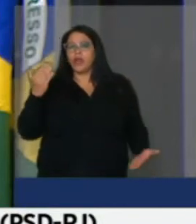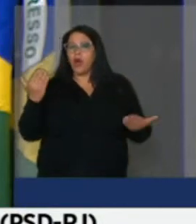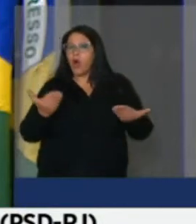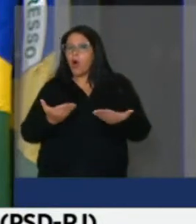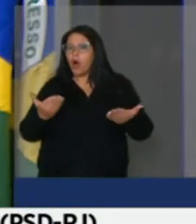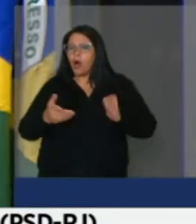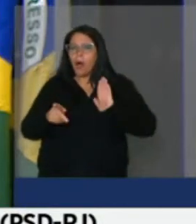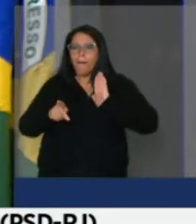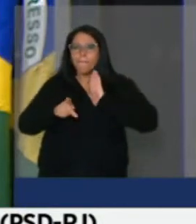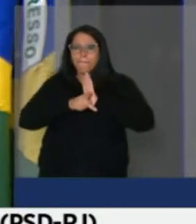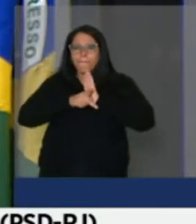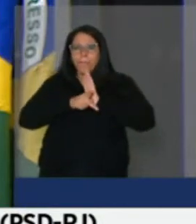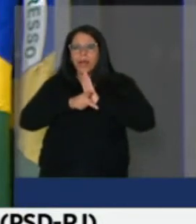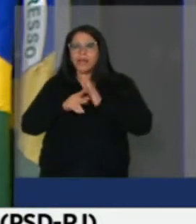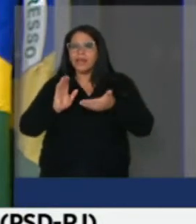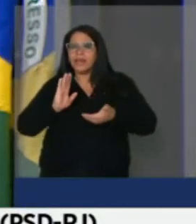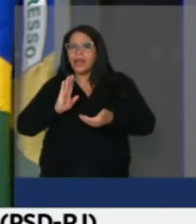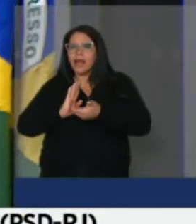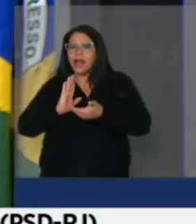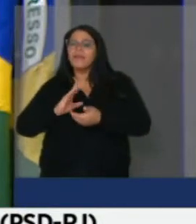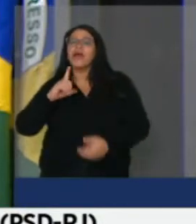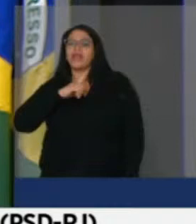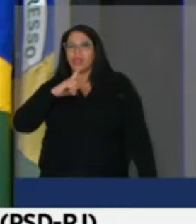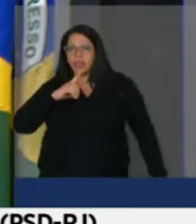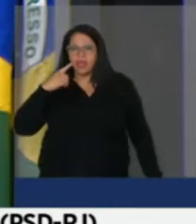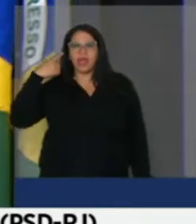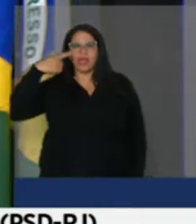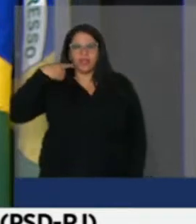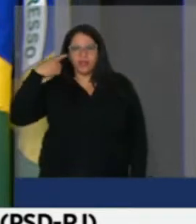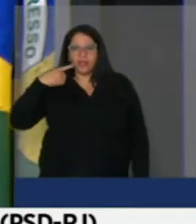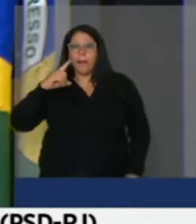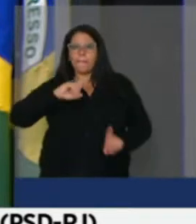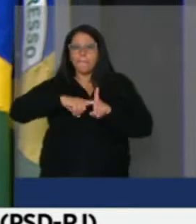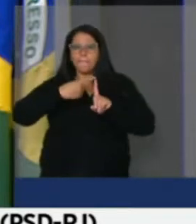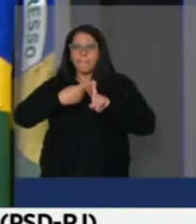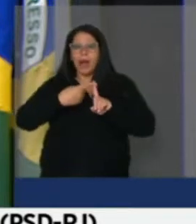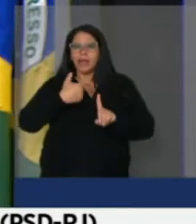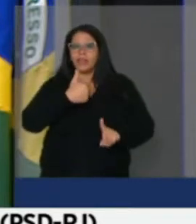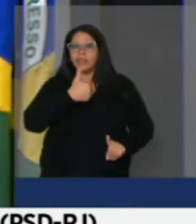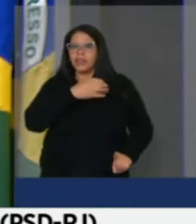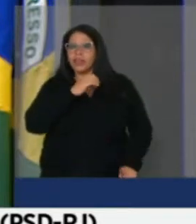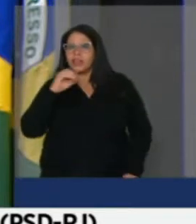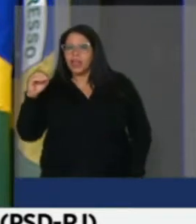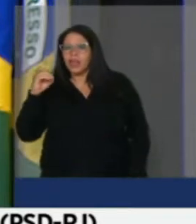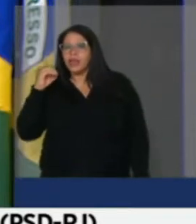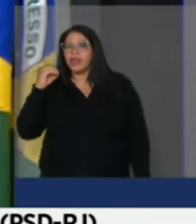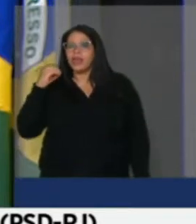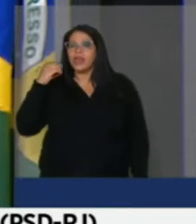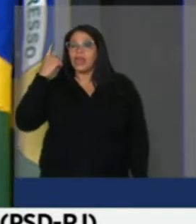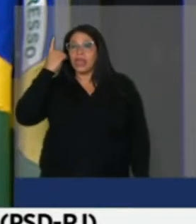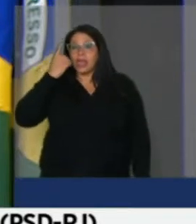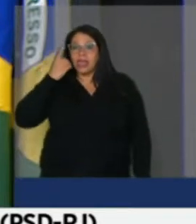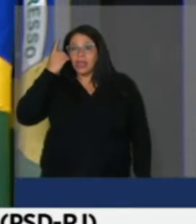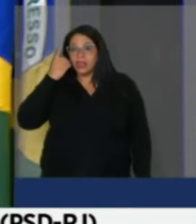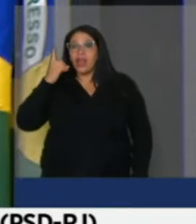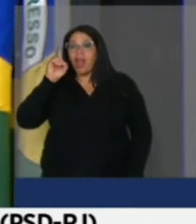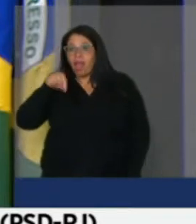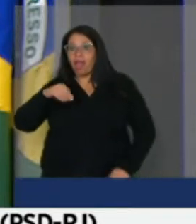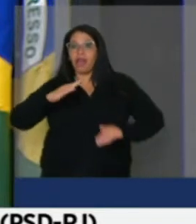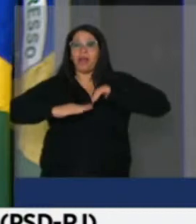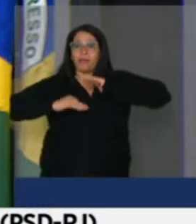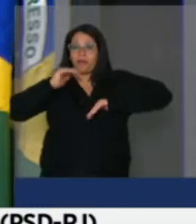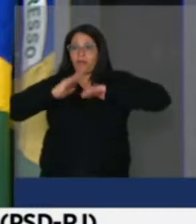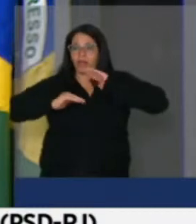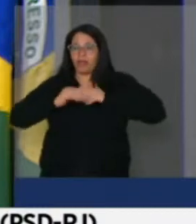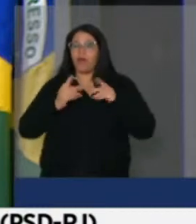integrantes desta casa. Mais de 100 deputadas e deputados são formados em direito. E